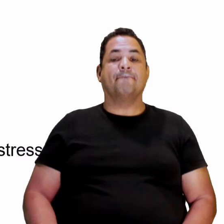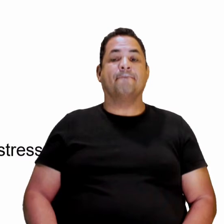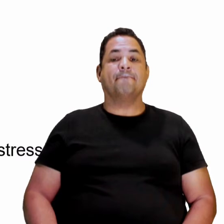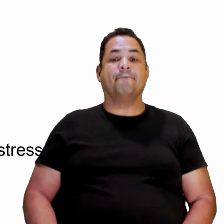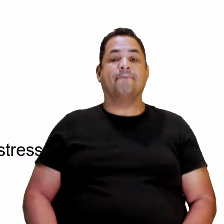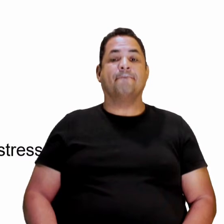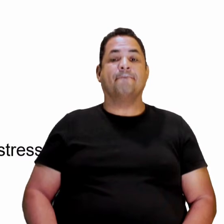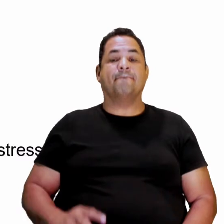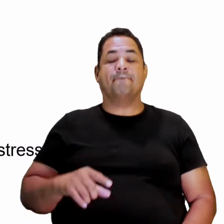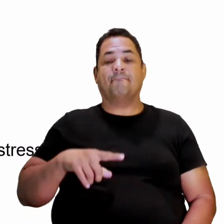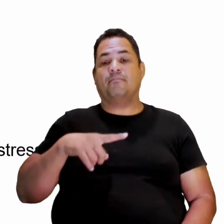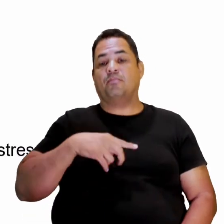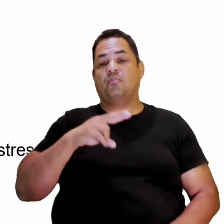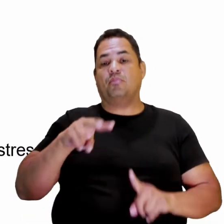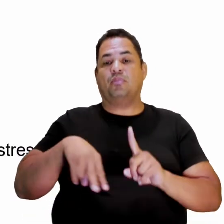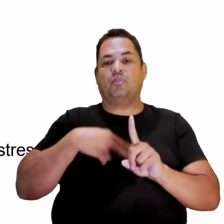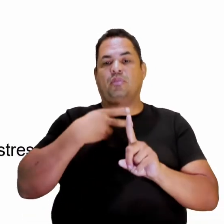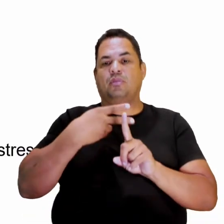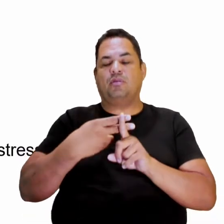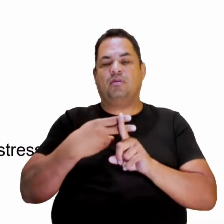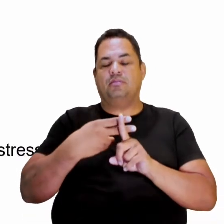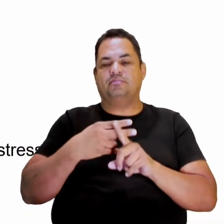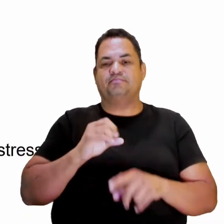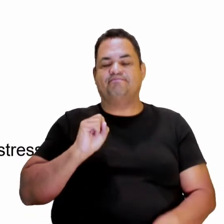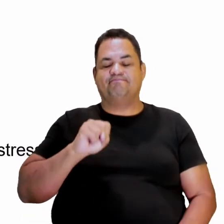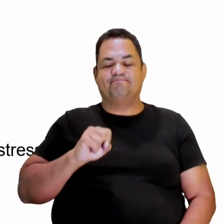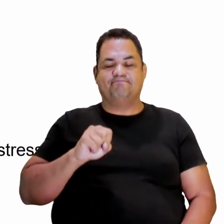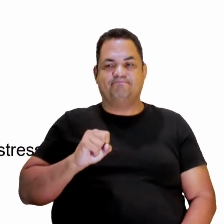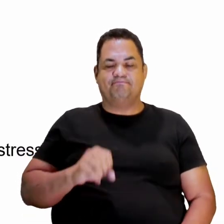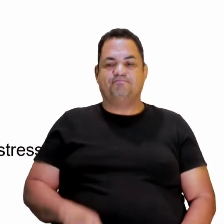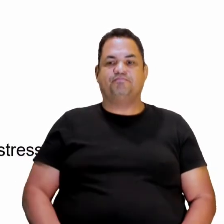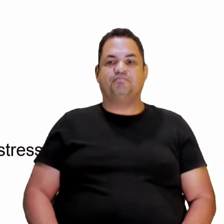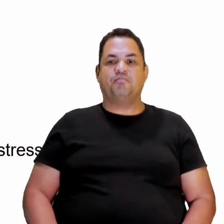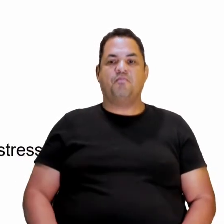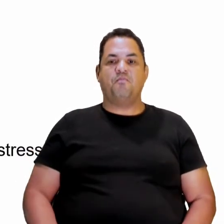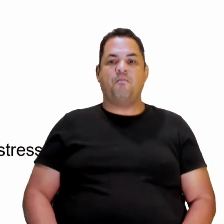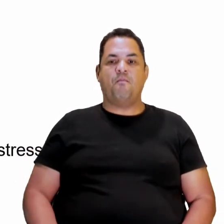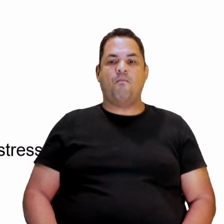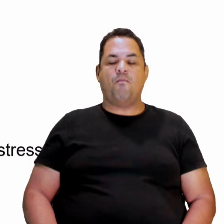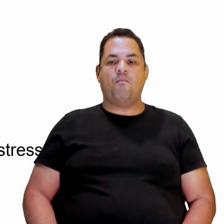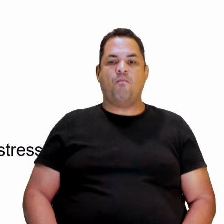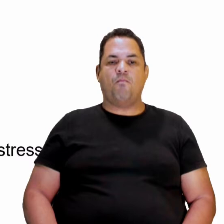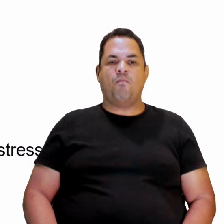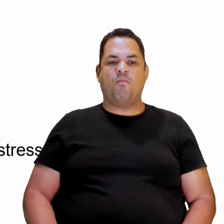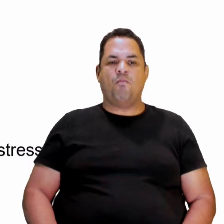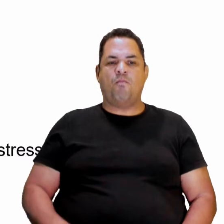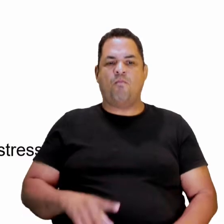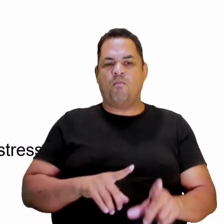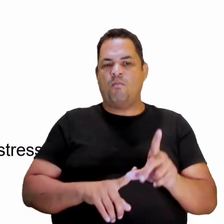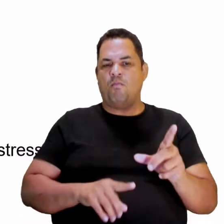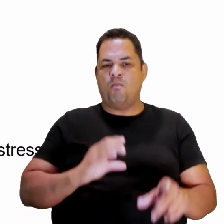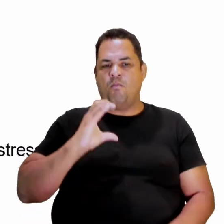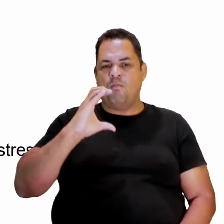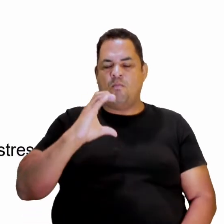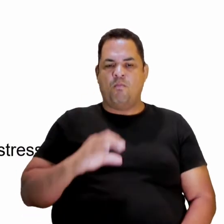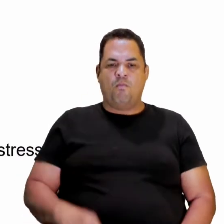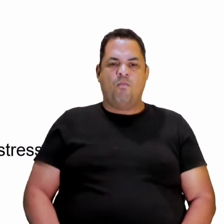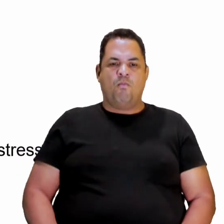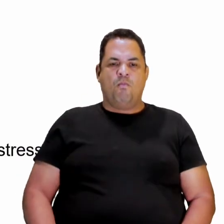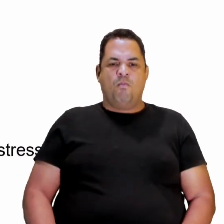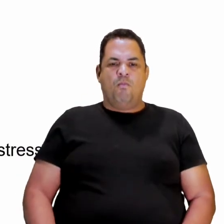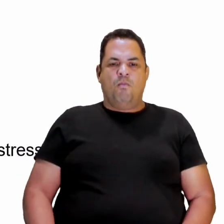essa questão de dobrar sim, senhor e sim, senhora. Muito bem. Letra C. People